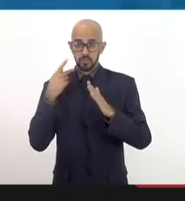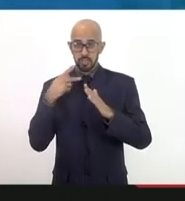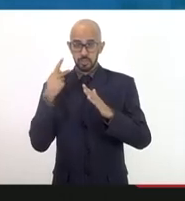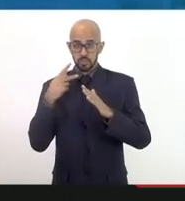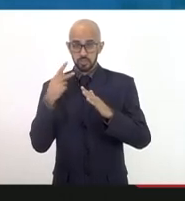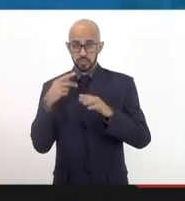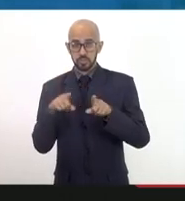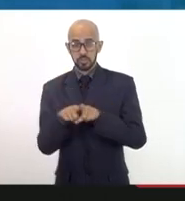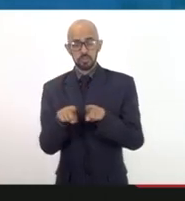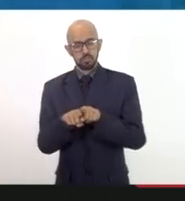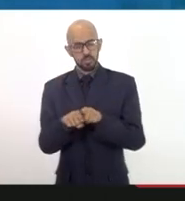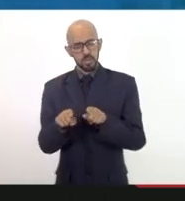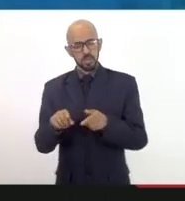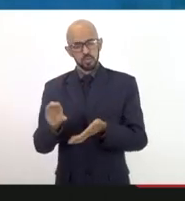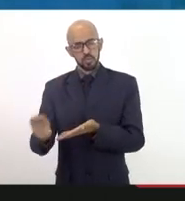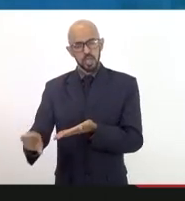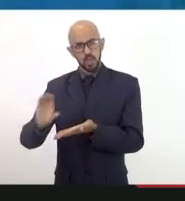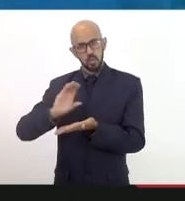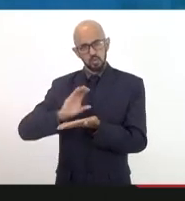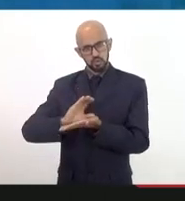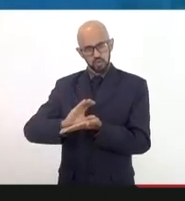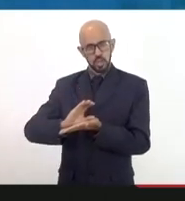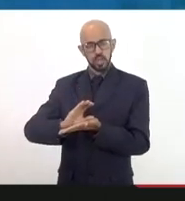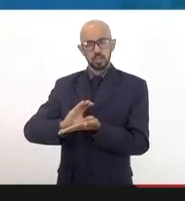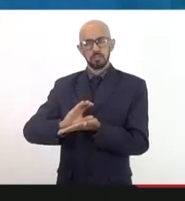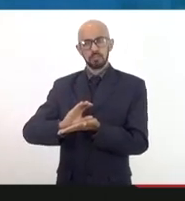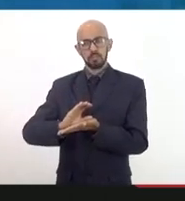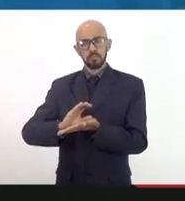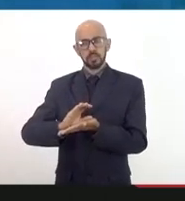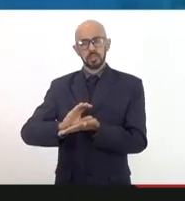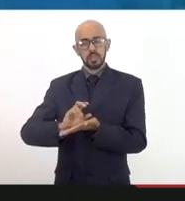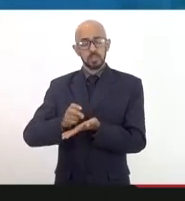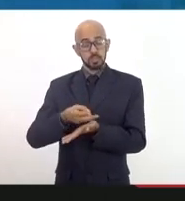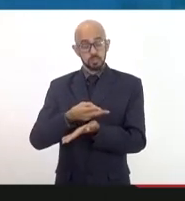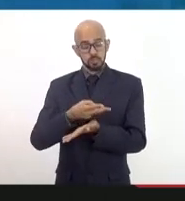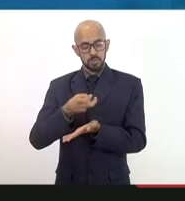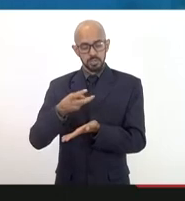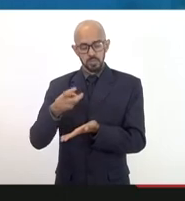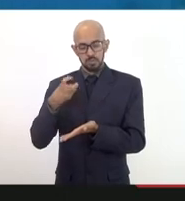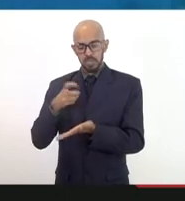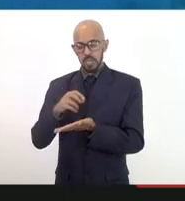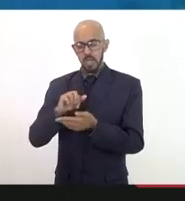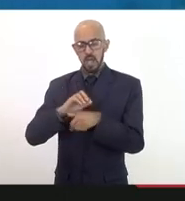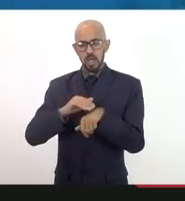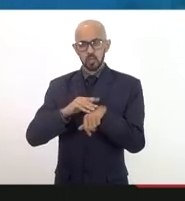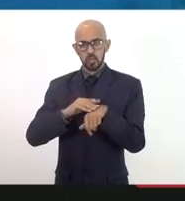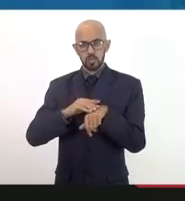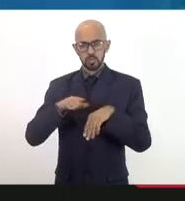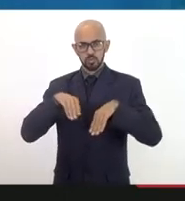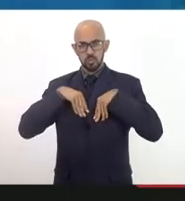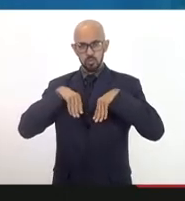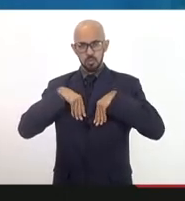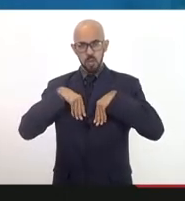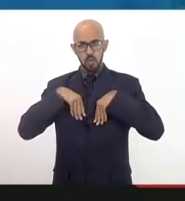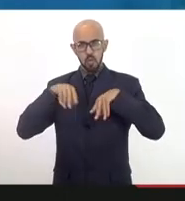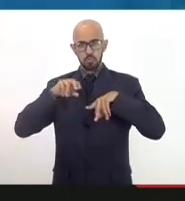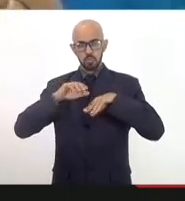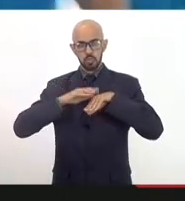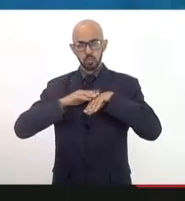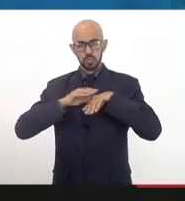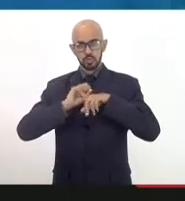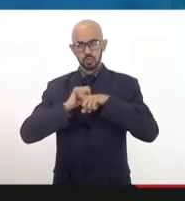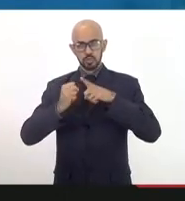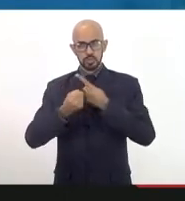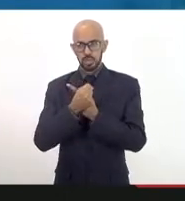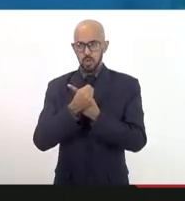nós possamos avançar um pouco mais, olhando a tuberculose como uma doença social, não apenas como uma doença física tratada por médico